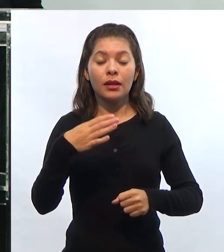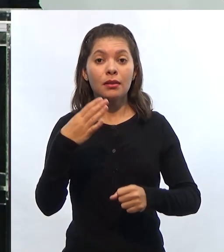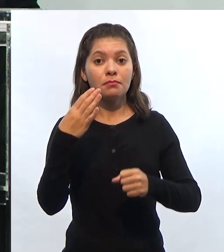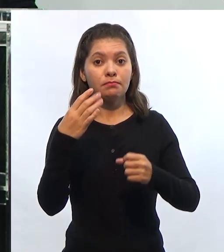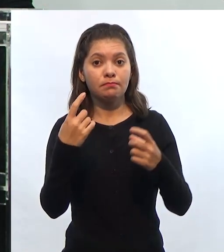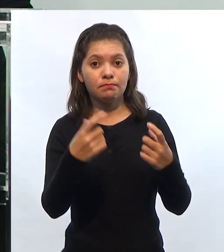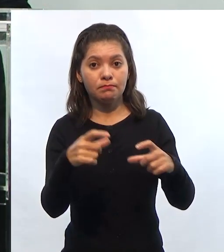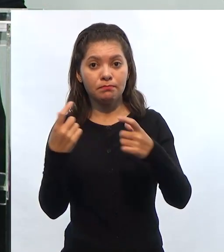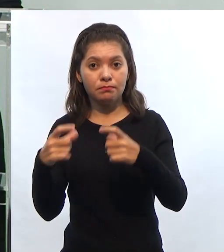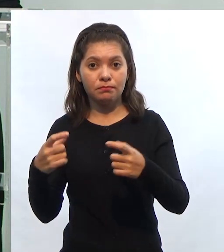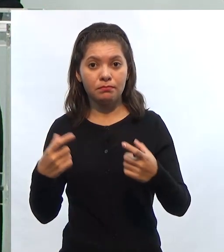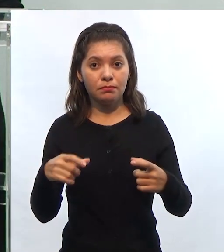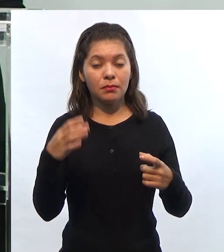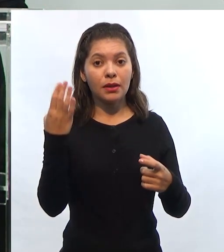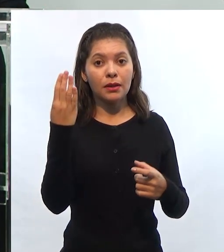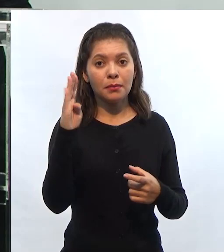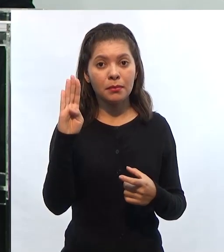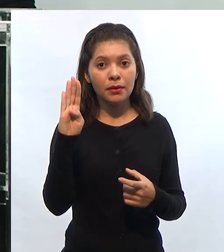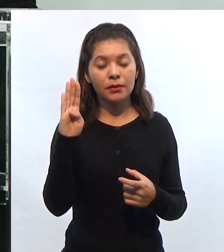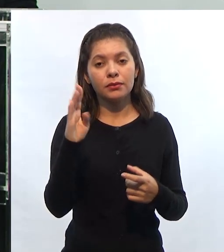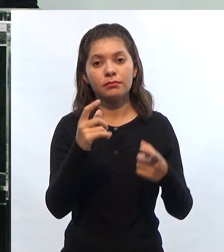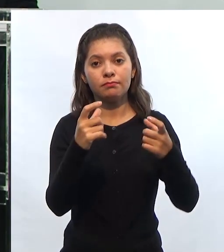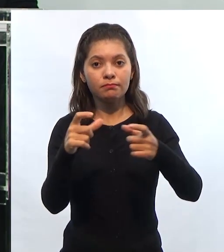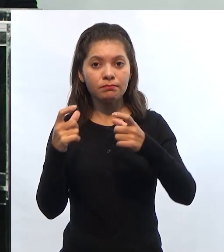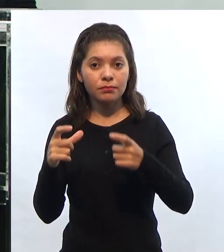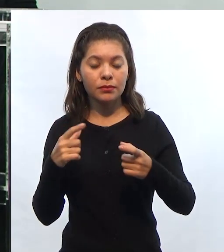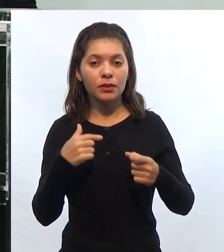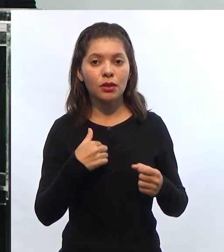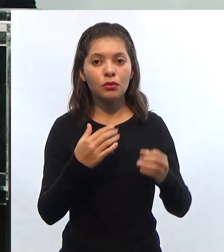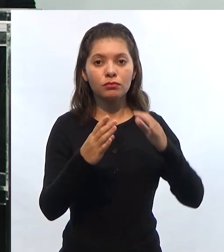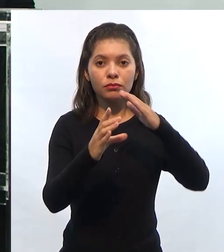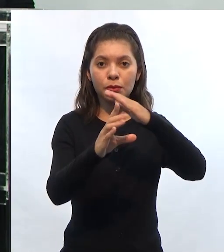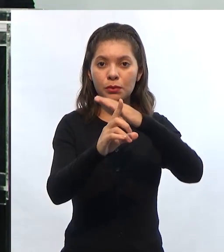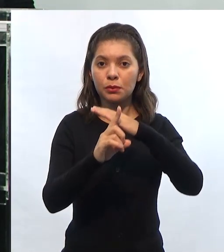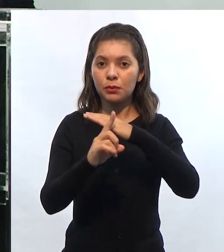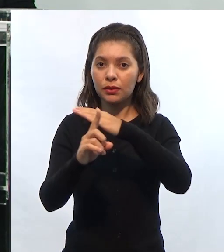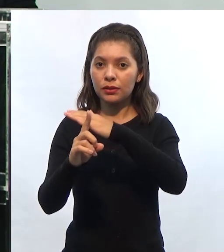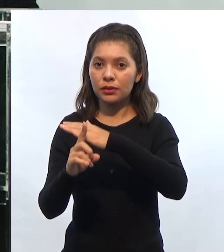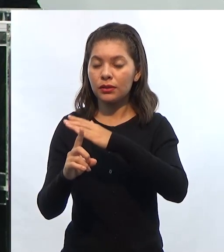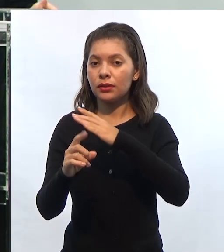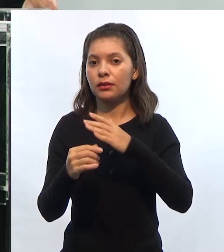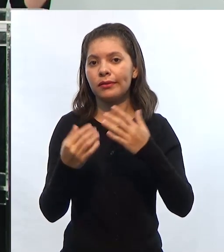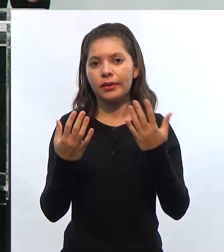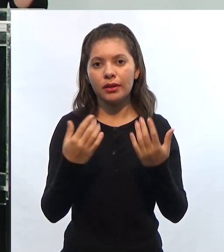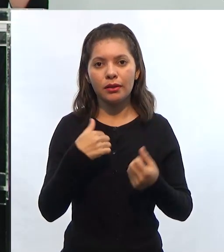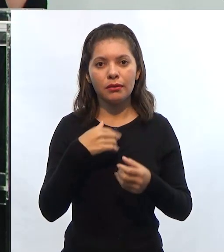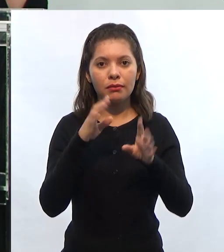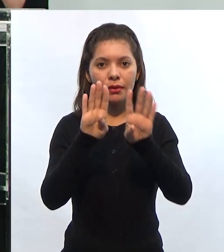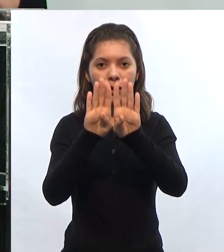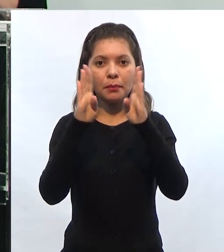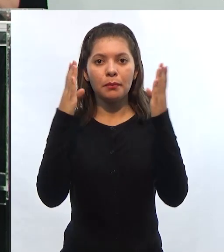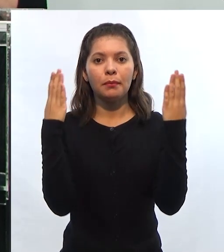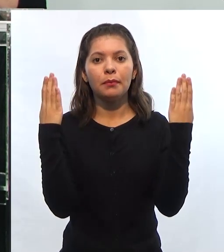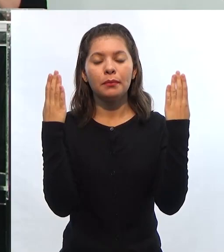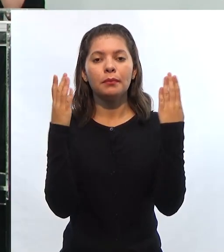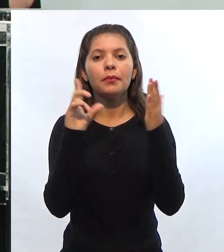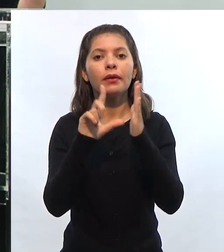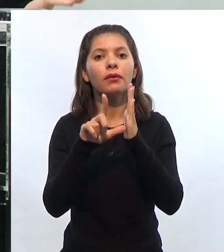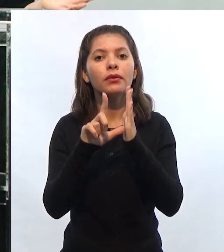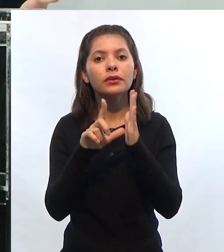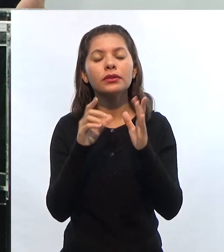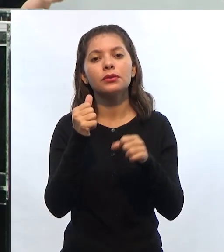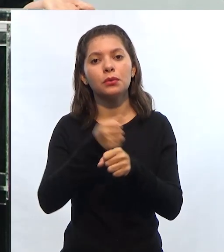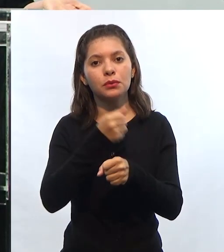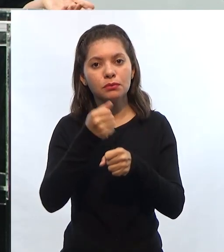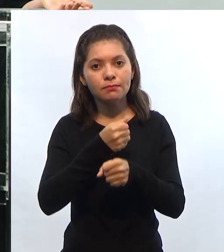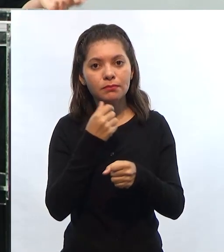bairro, basicamente, que vão ir na minha padaria. Aquele é o segmento da população que eu vou atender. Agora, se eu abro uma loja de